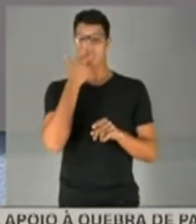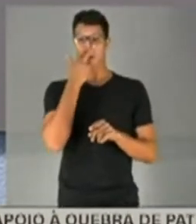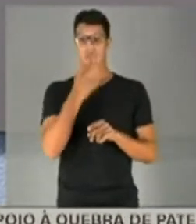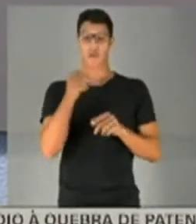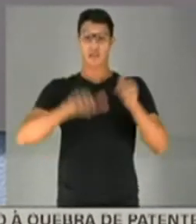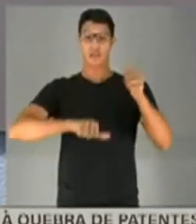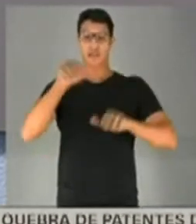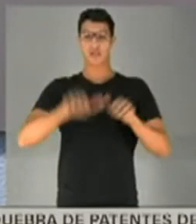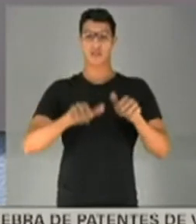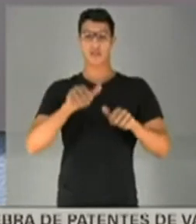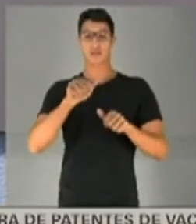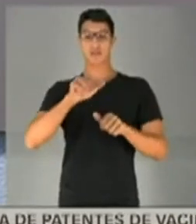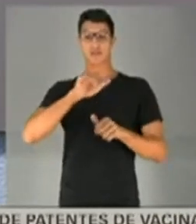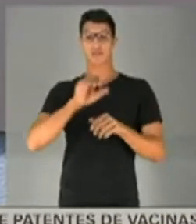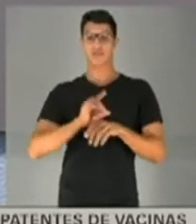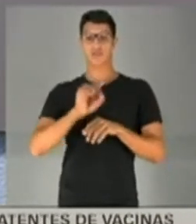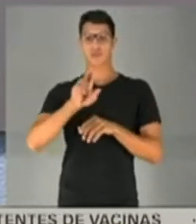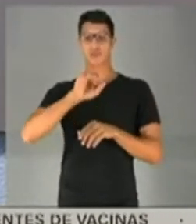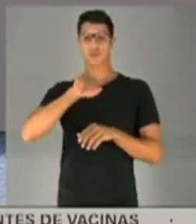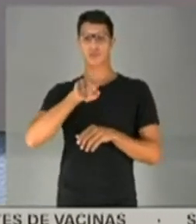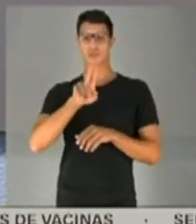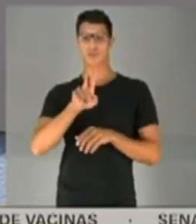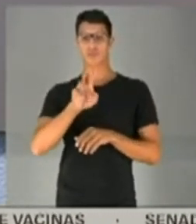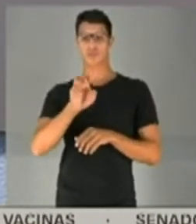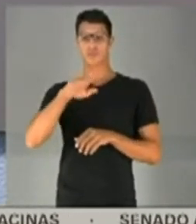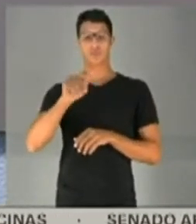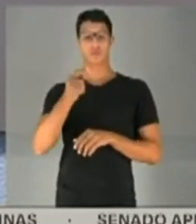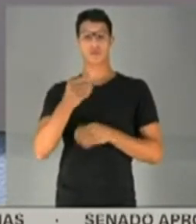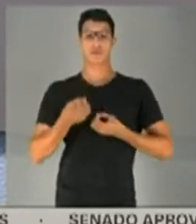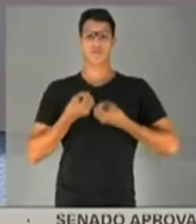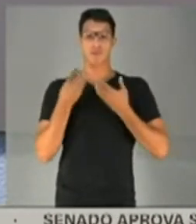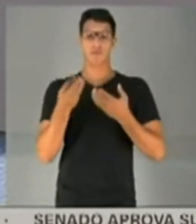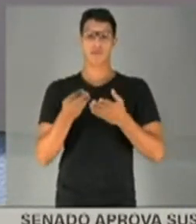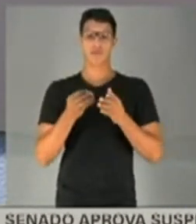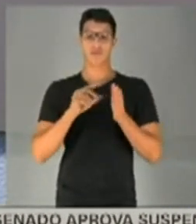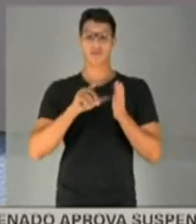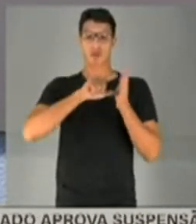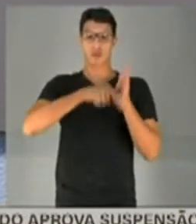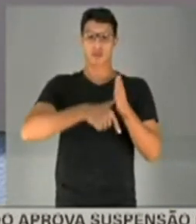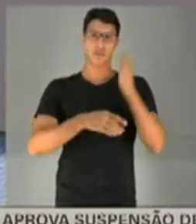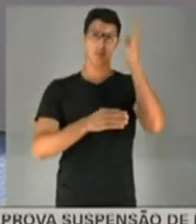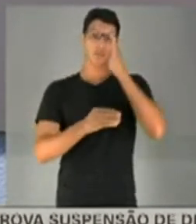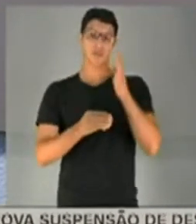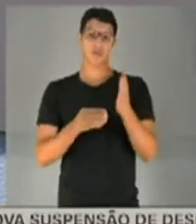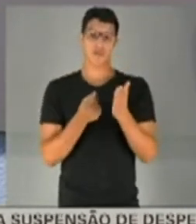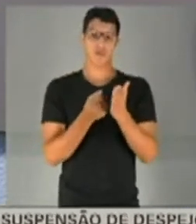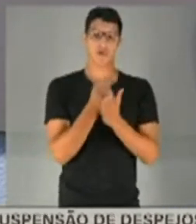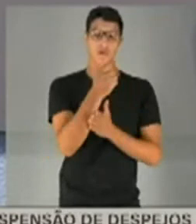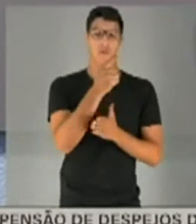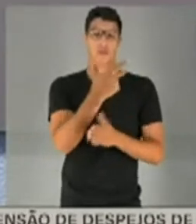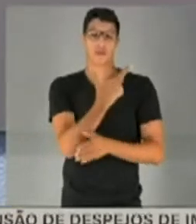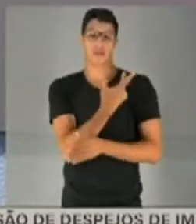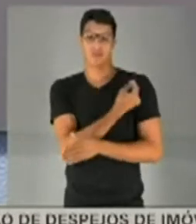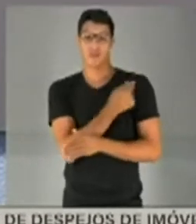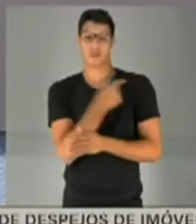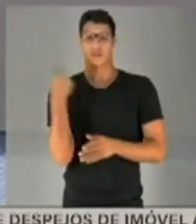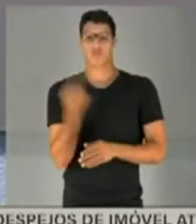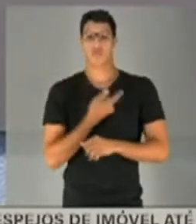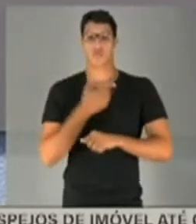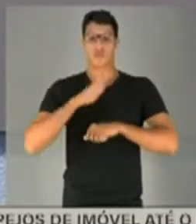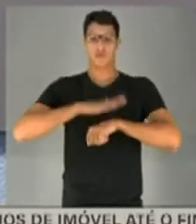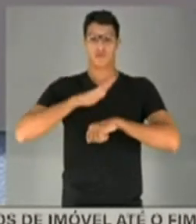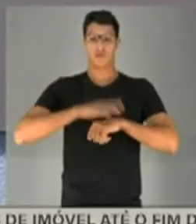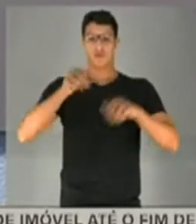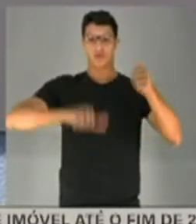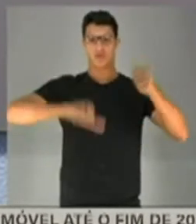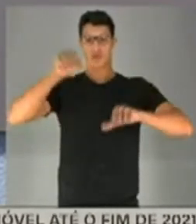análise da doutora Jurema, até porque não tinha essa informação à época, o atraso do Brasil na compra das vacinas. Nós fizemos uma análise